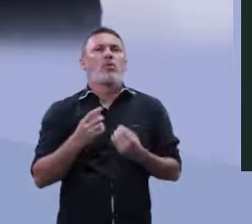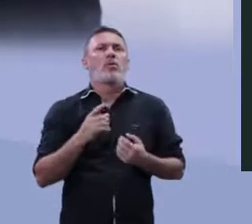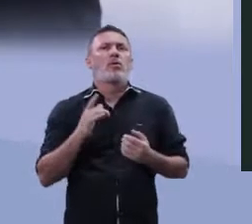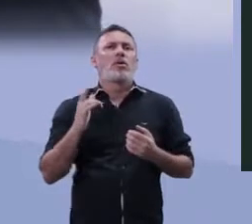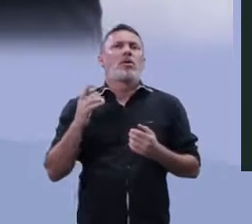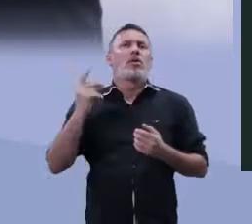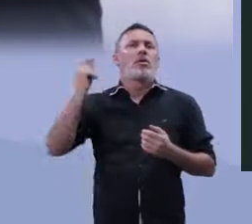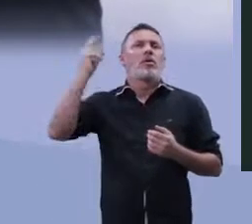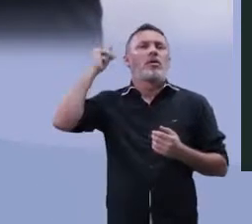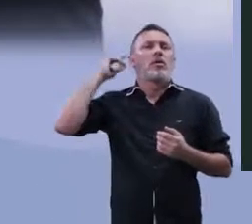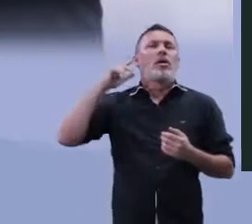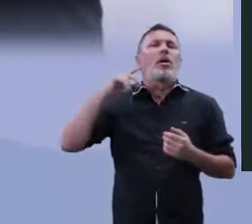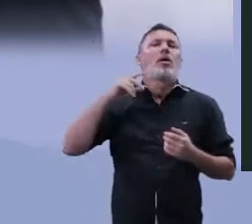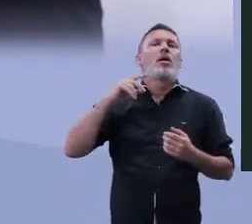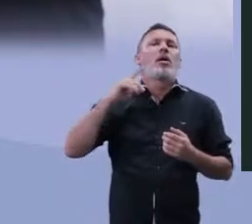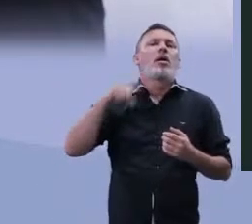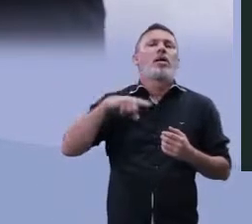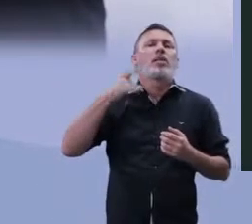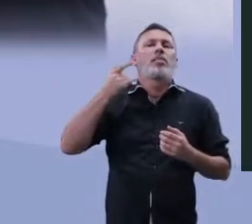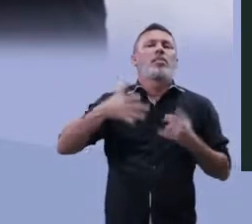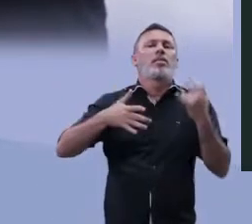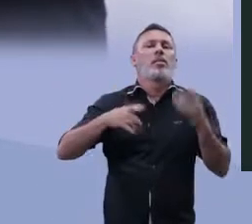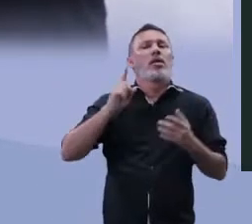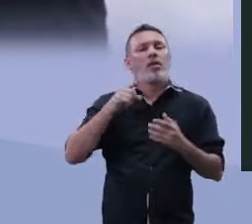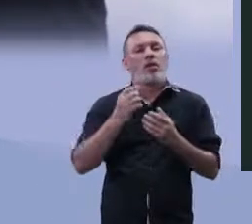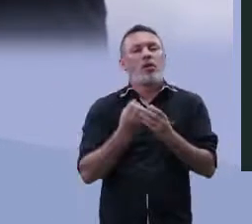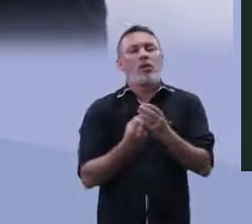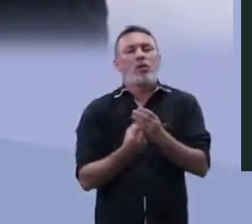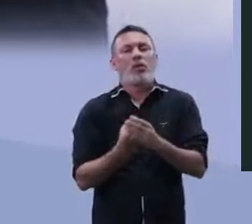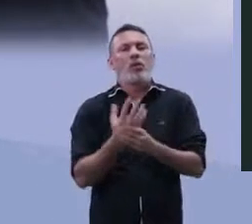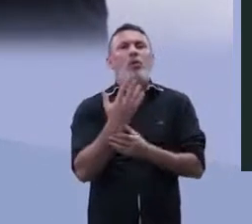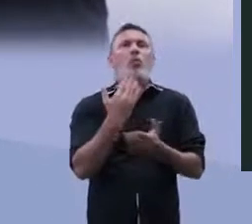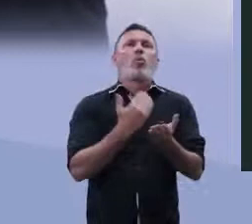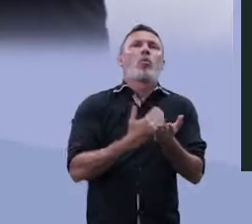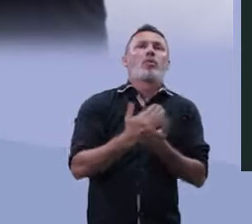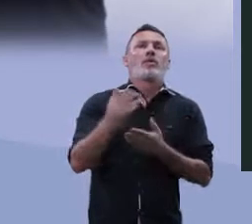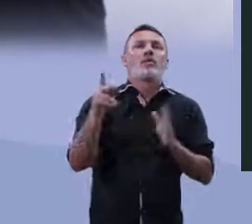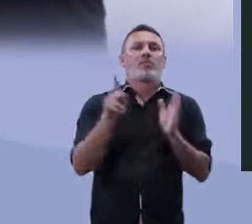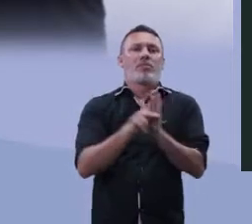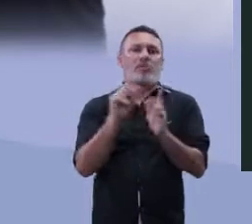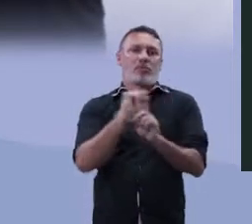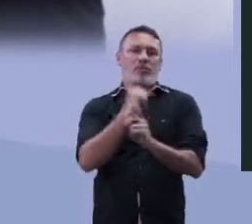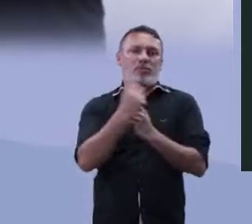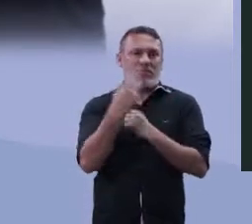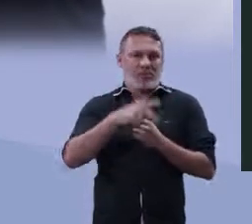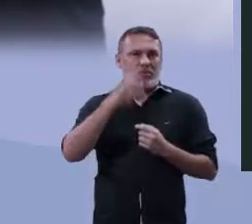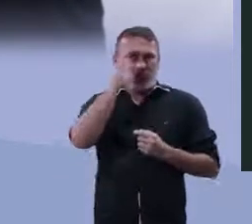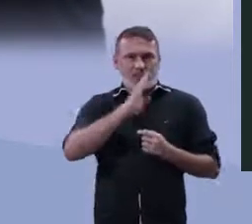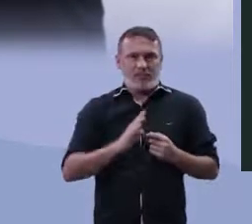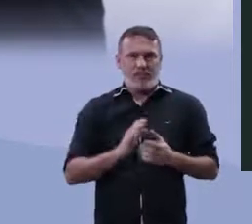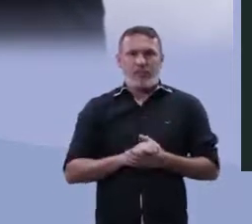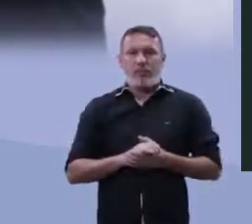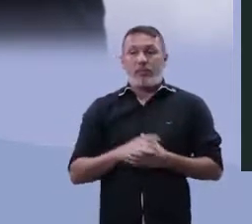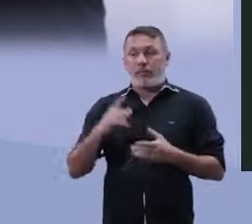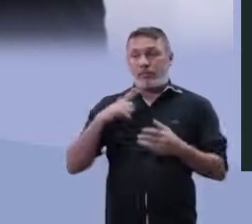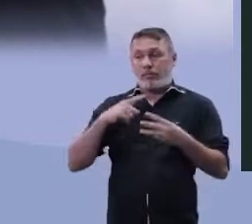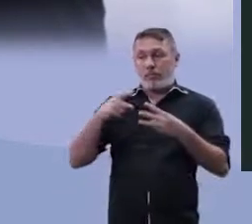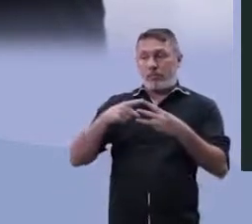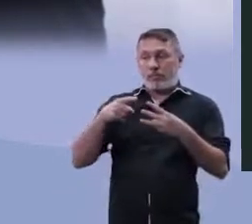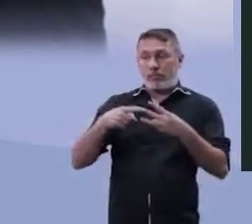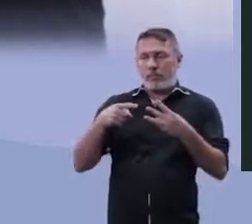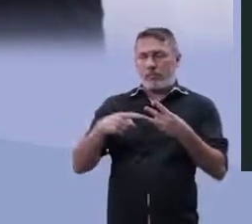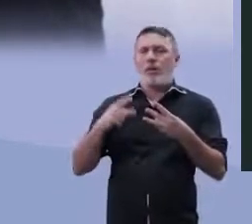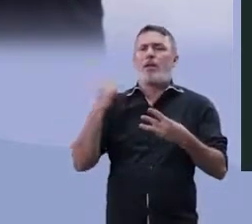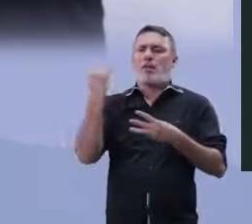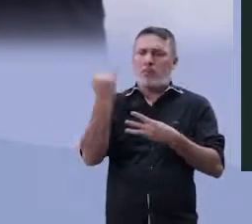uma busca por identificar as origens dessa sociedade brasileira. Tá? Então, a obra